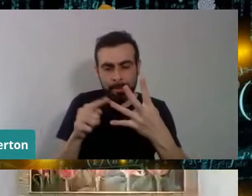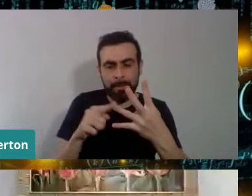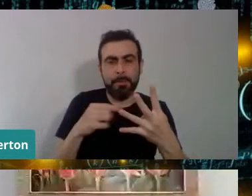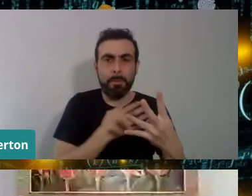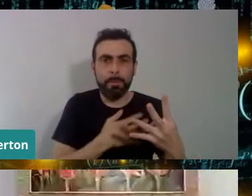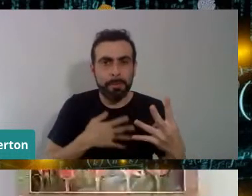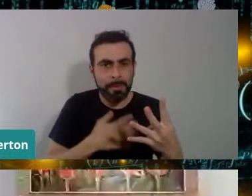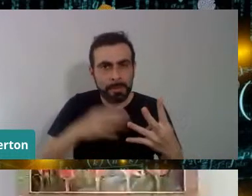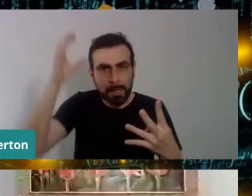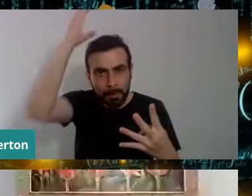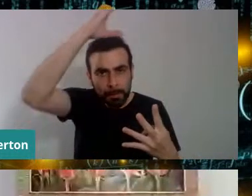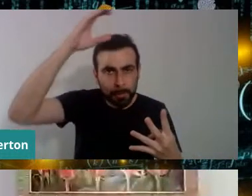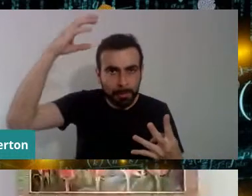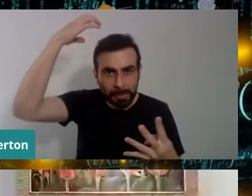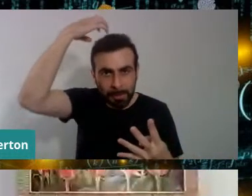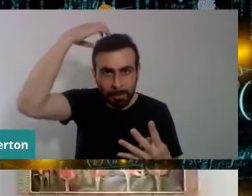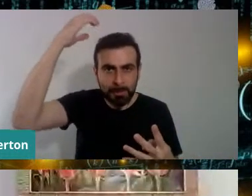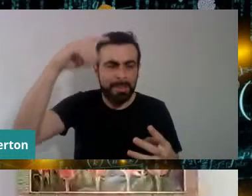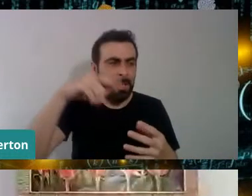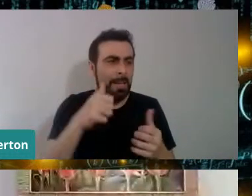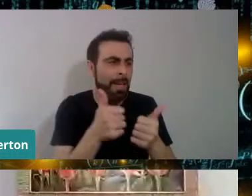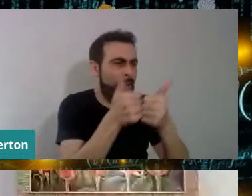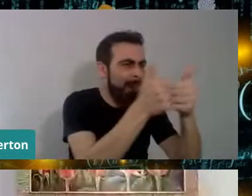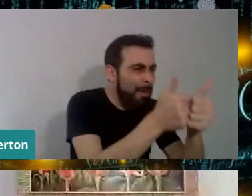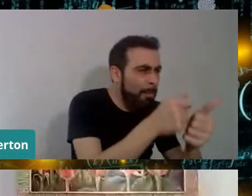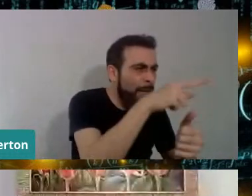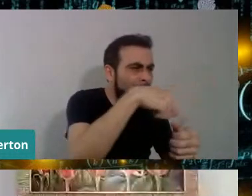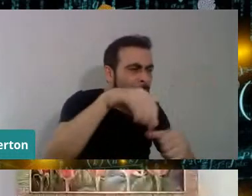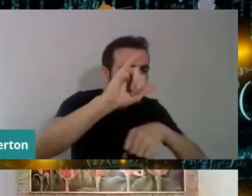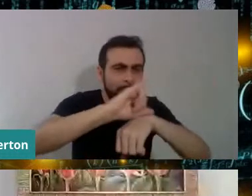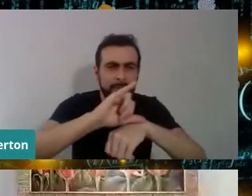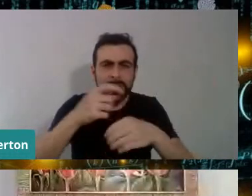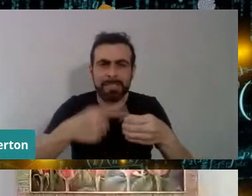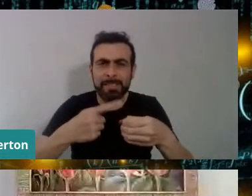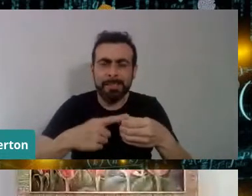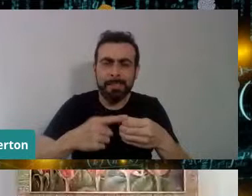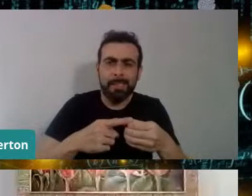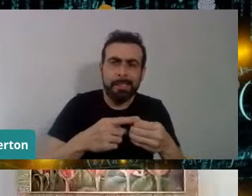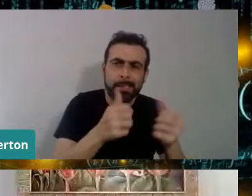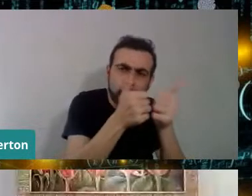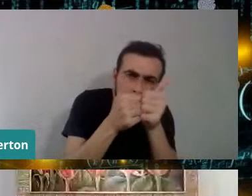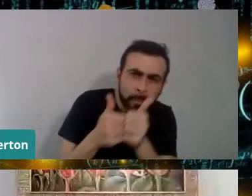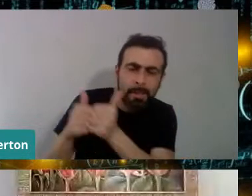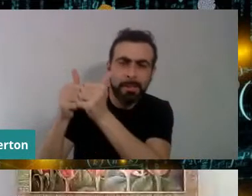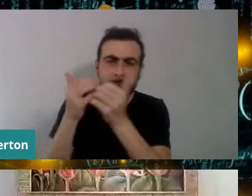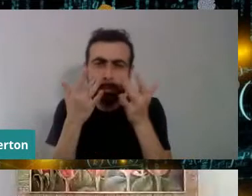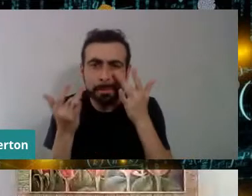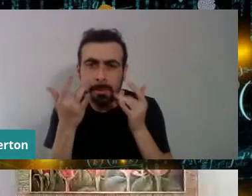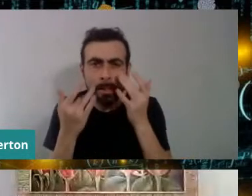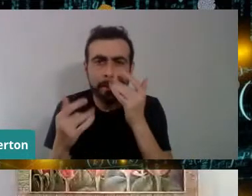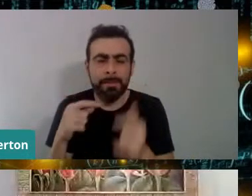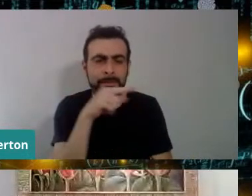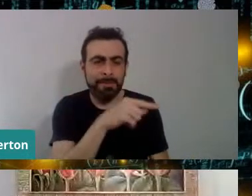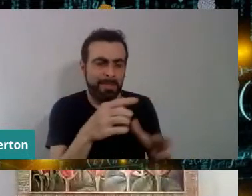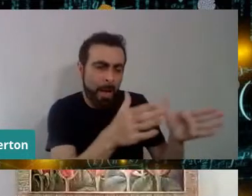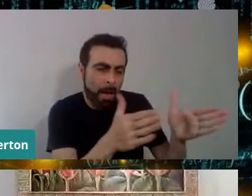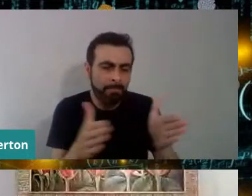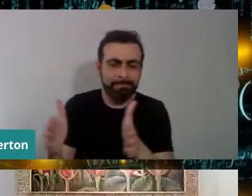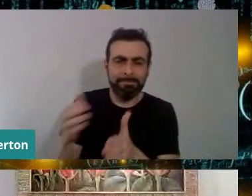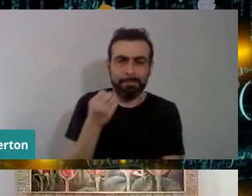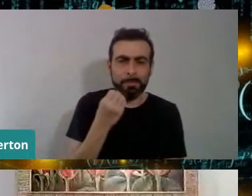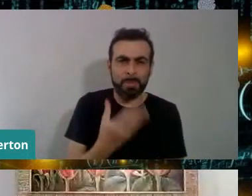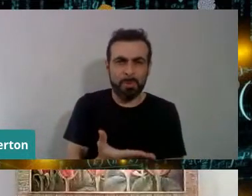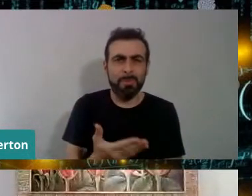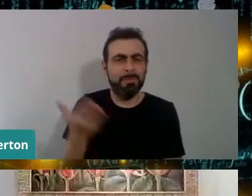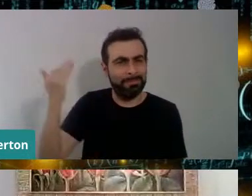Era sendo a cidade ali, perto de teatro. Foi uma época muito boa, viu? É, né? É,